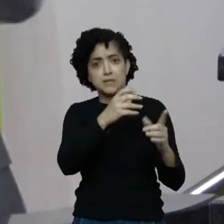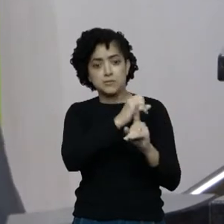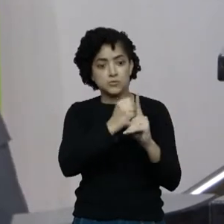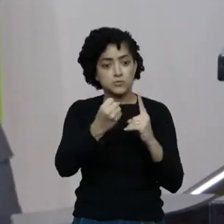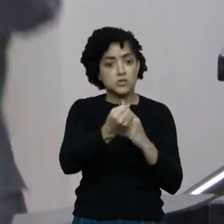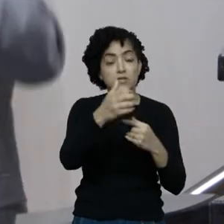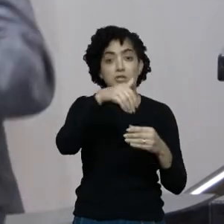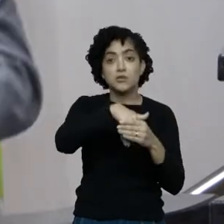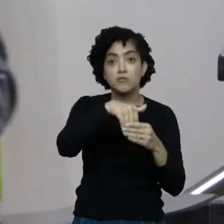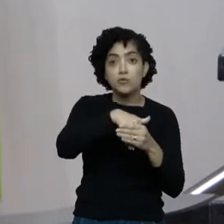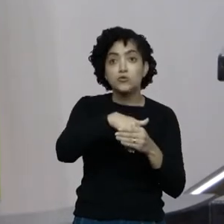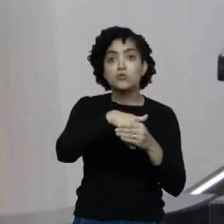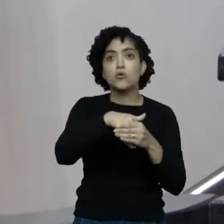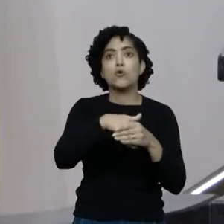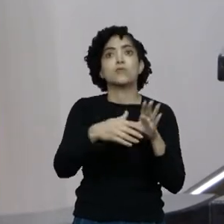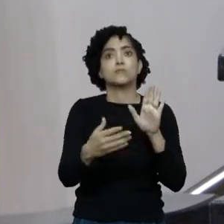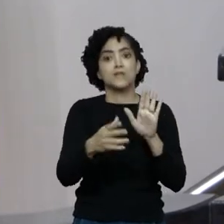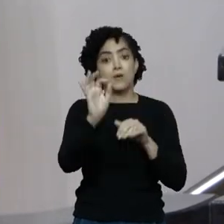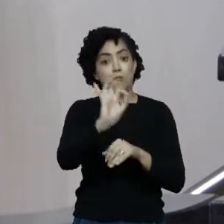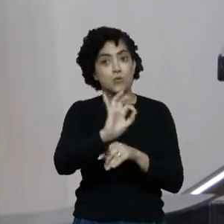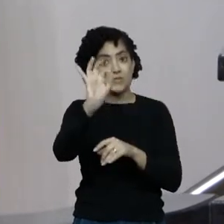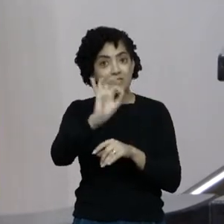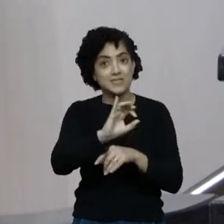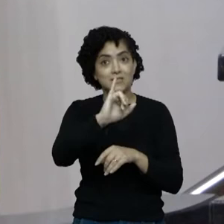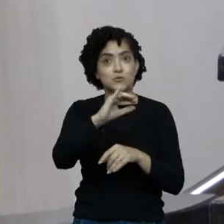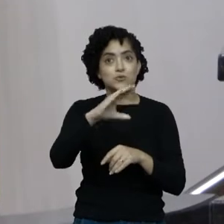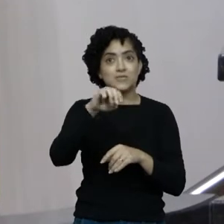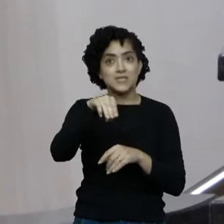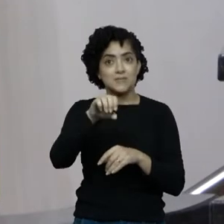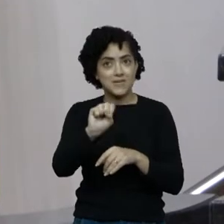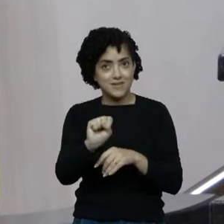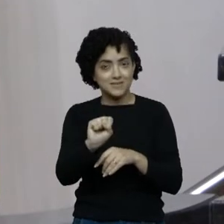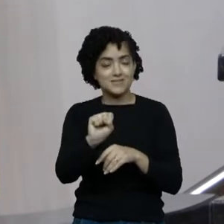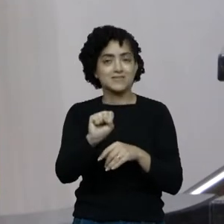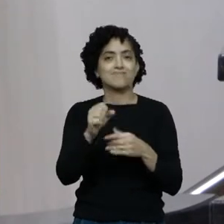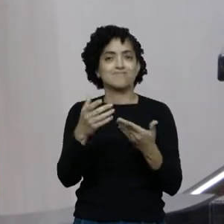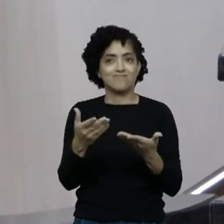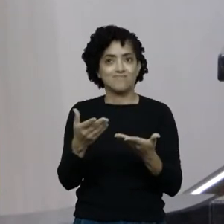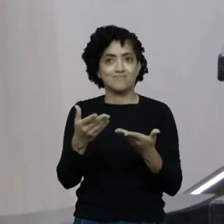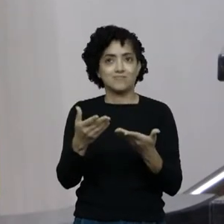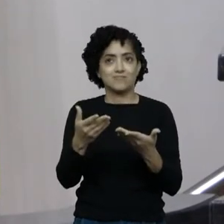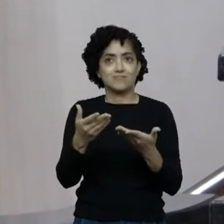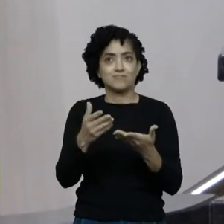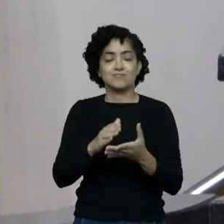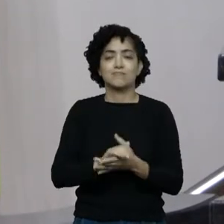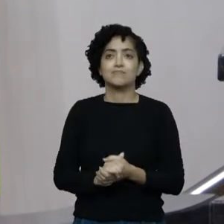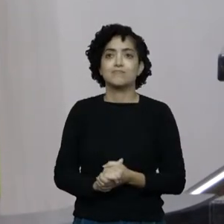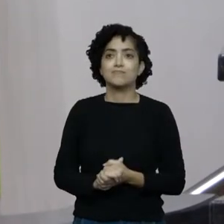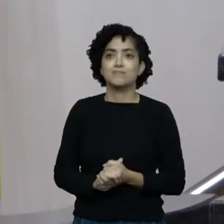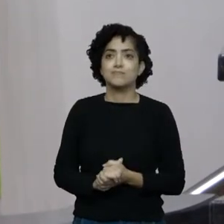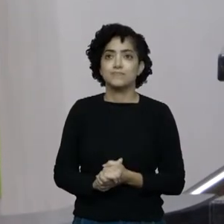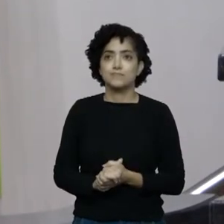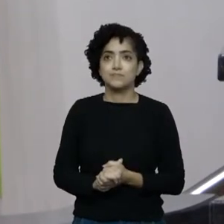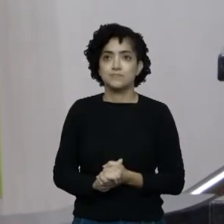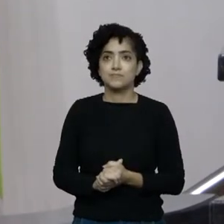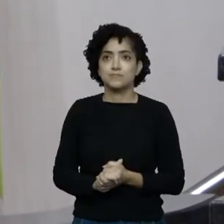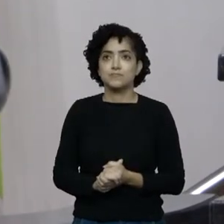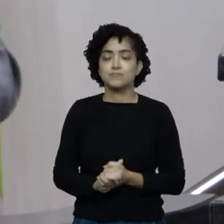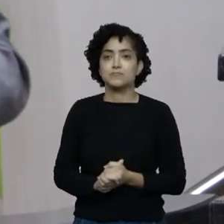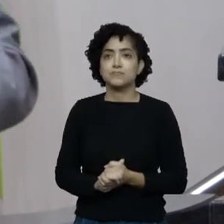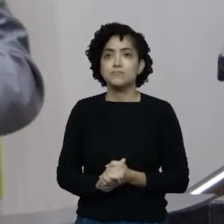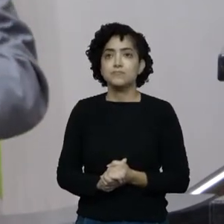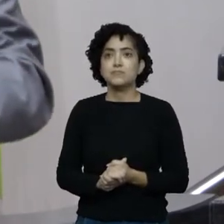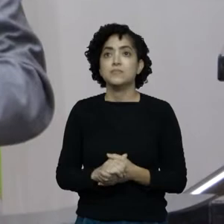aumento da alíquota do ICMS do leite e ele queria rever a sua posição e para rever sua posição